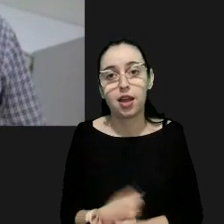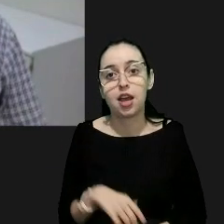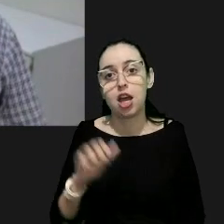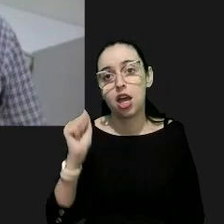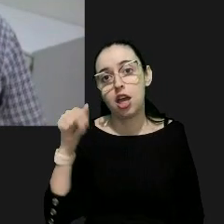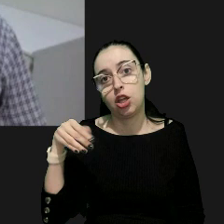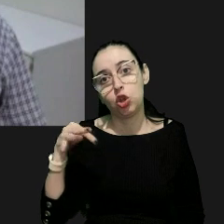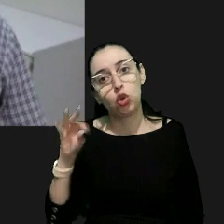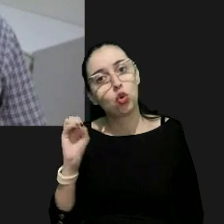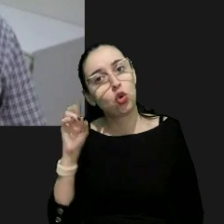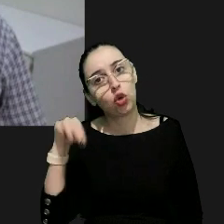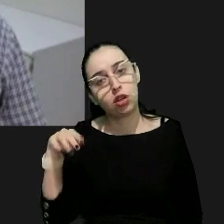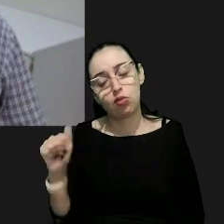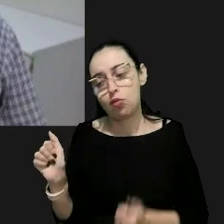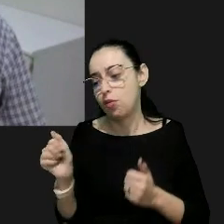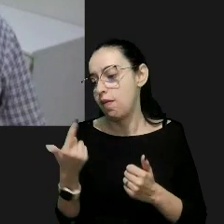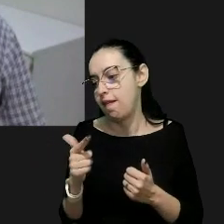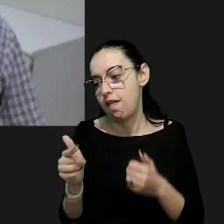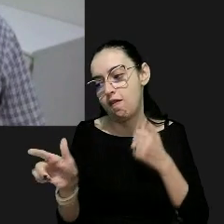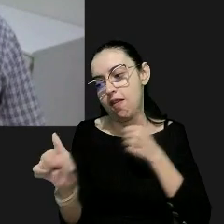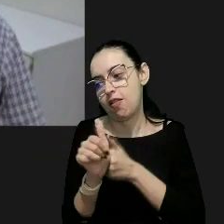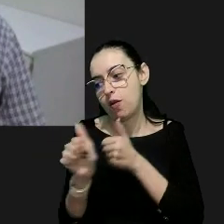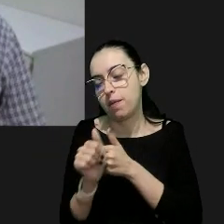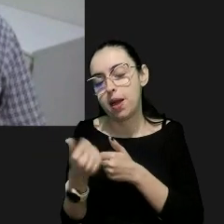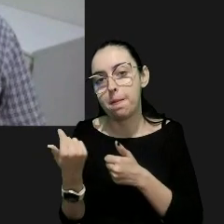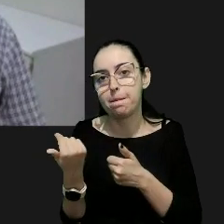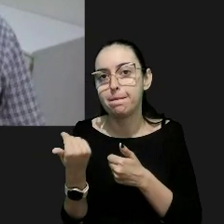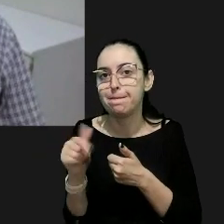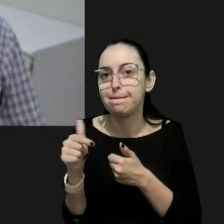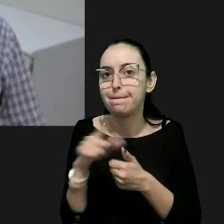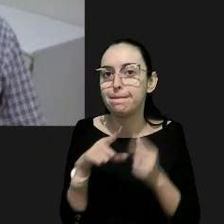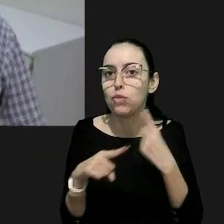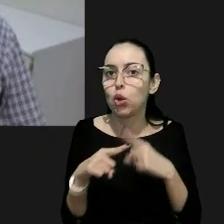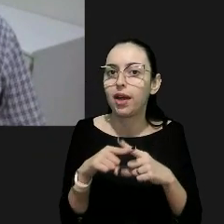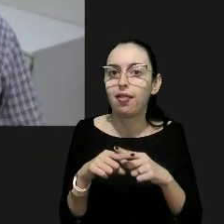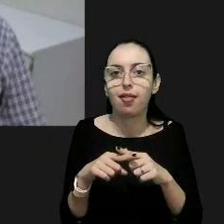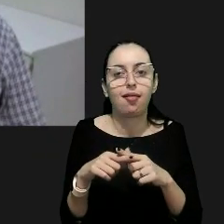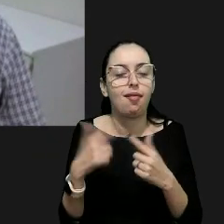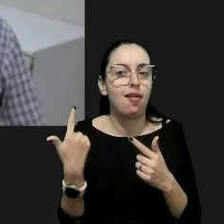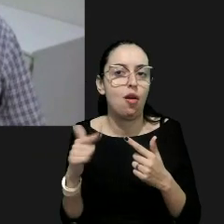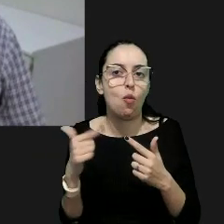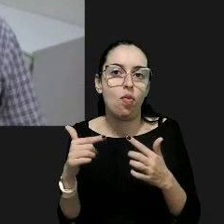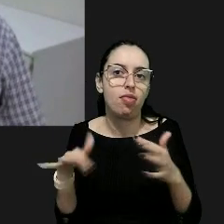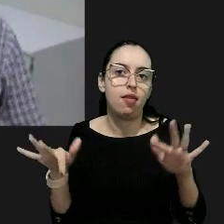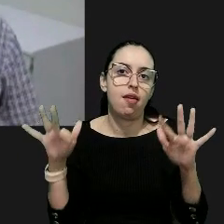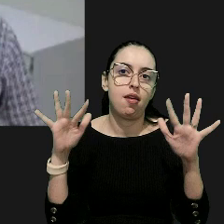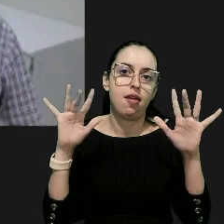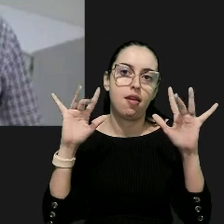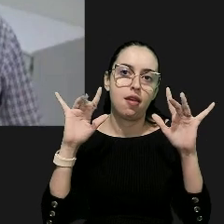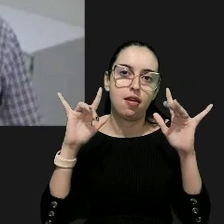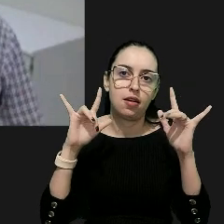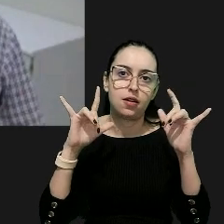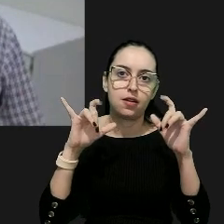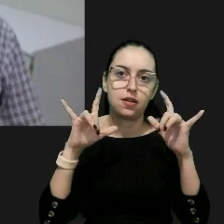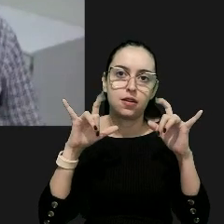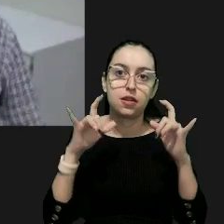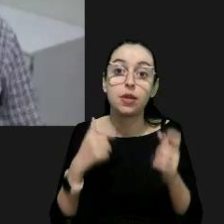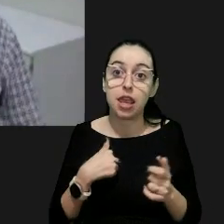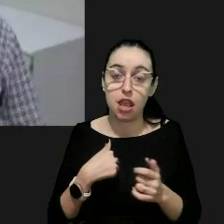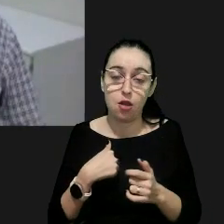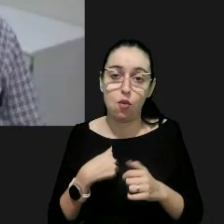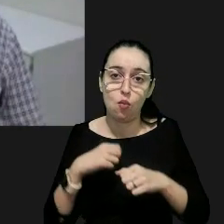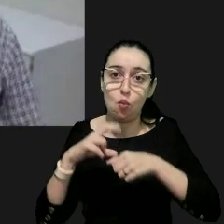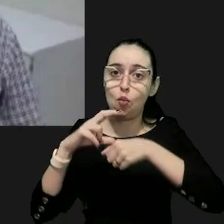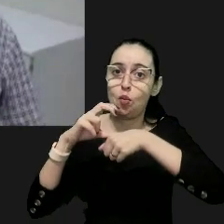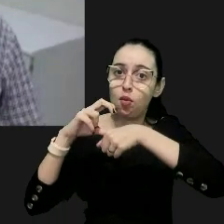acompanhar, Antônio Carlos não tem Instagram, não vai me acompanhar, mas eu sempre falo, eu sou